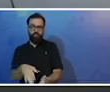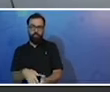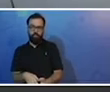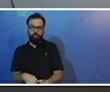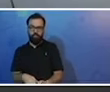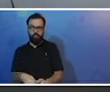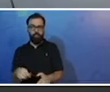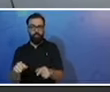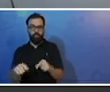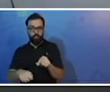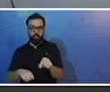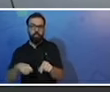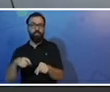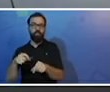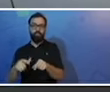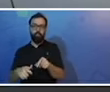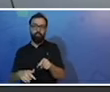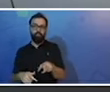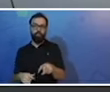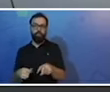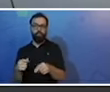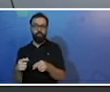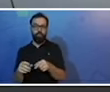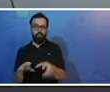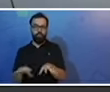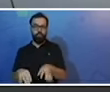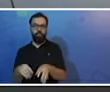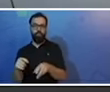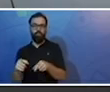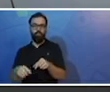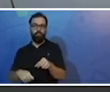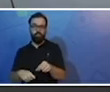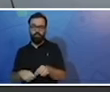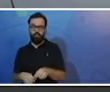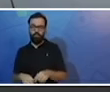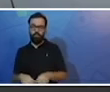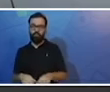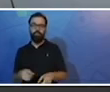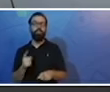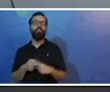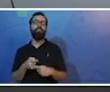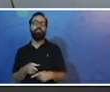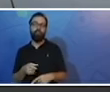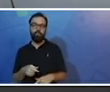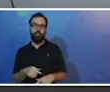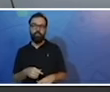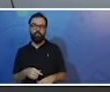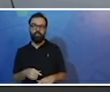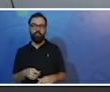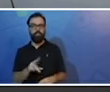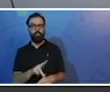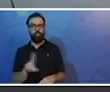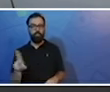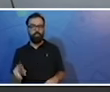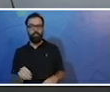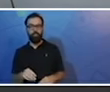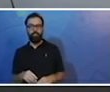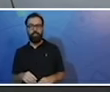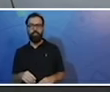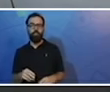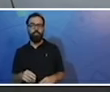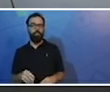vão fazer um movimento de girar a mão certo Por que Professor porque a nome da música é a velha